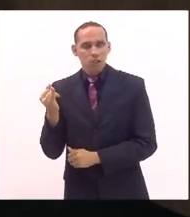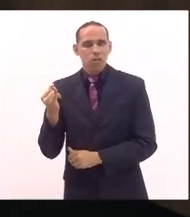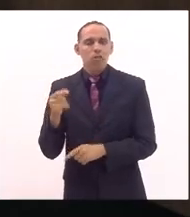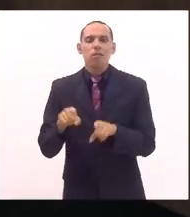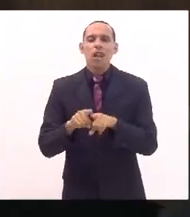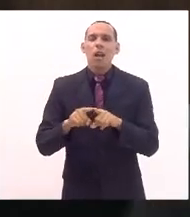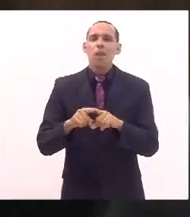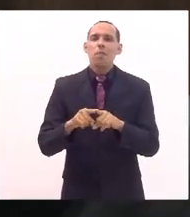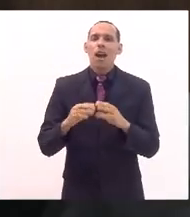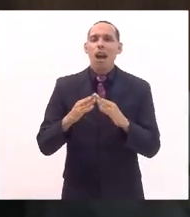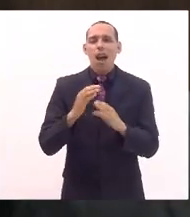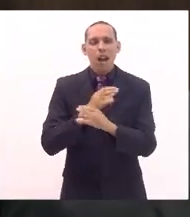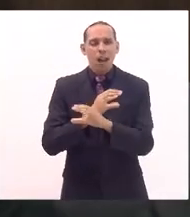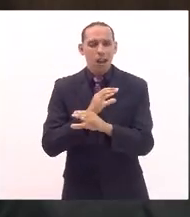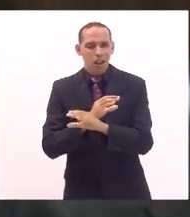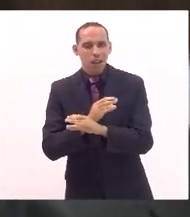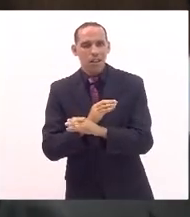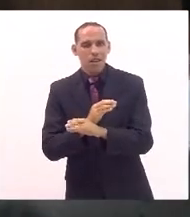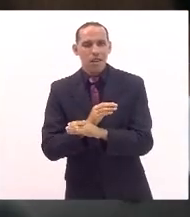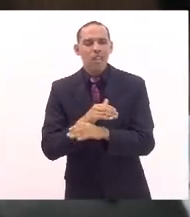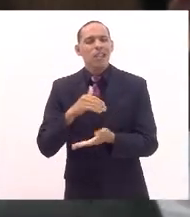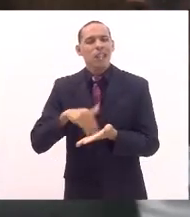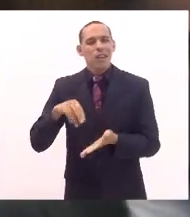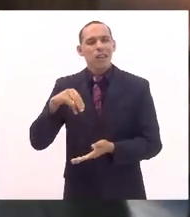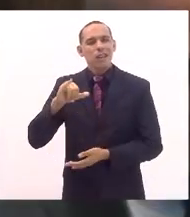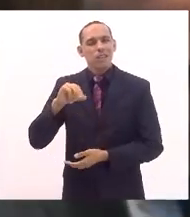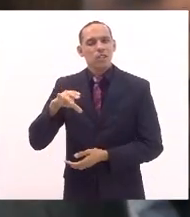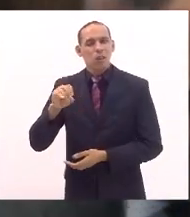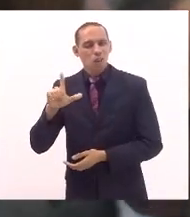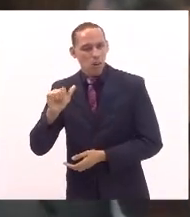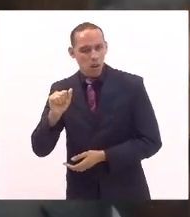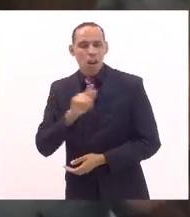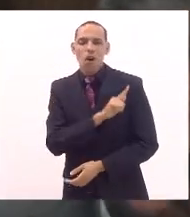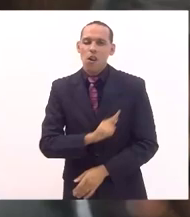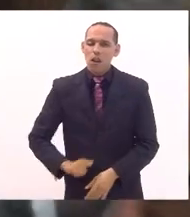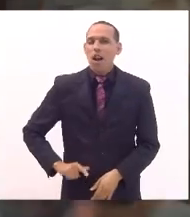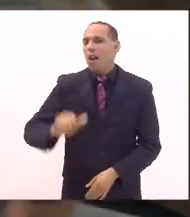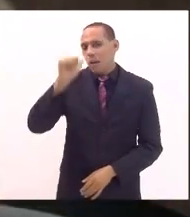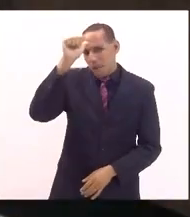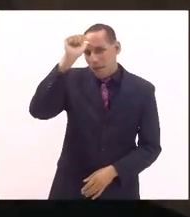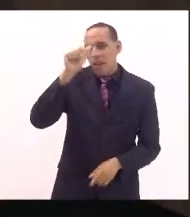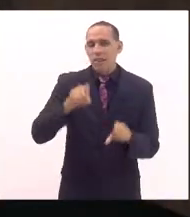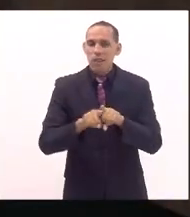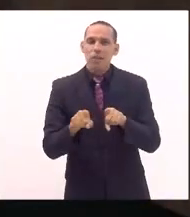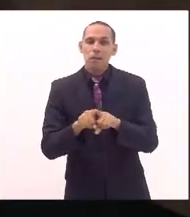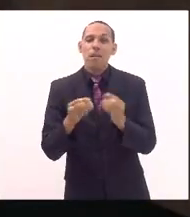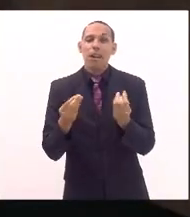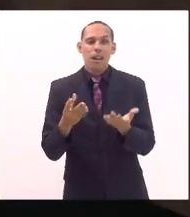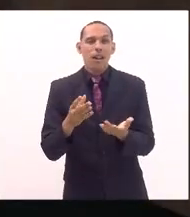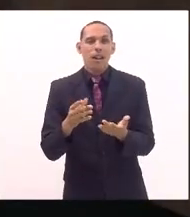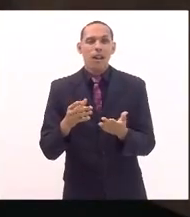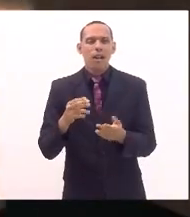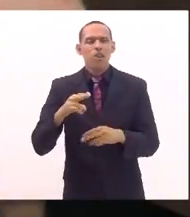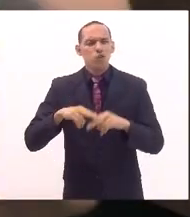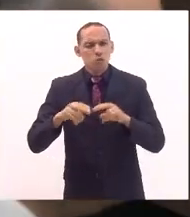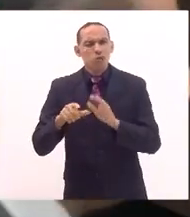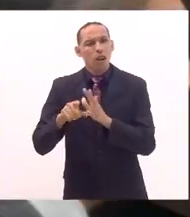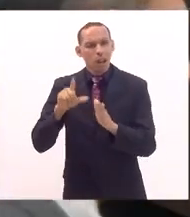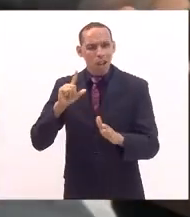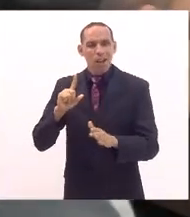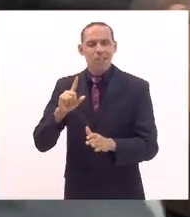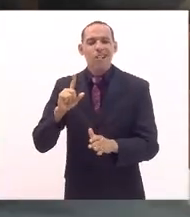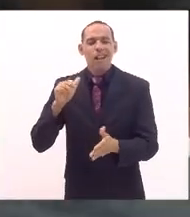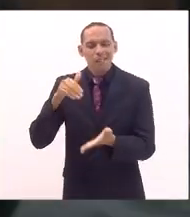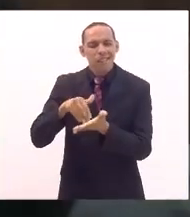Casa Civil com o secretário Nicola e com o governador Cláudio Castro para que antes de junho julho é o